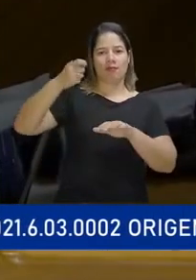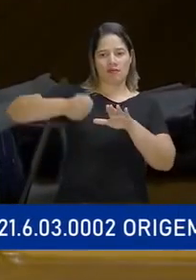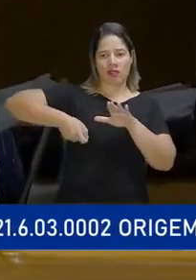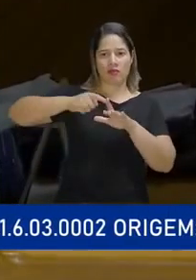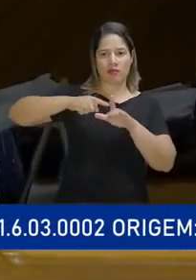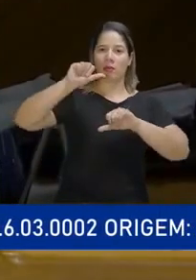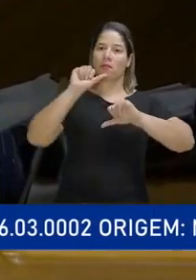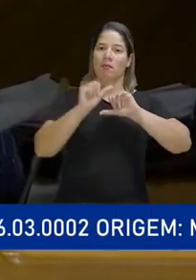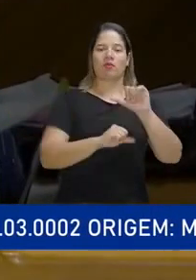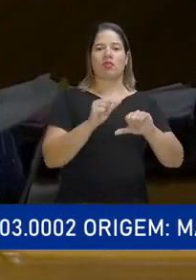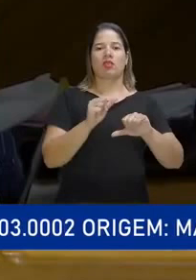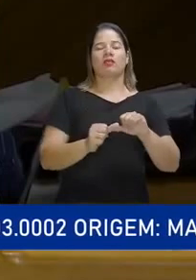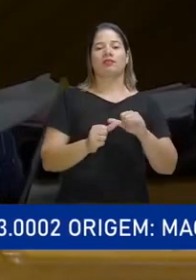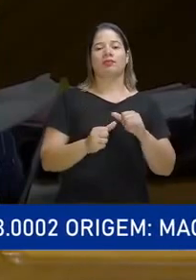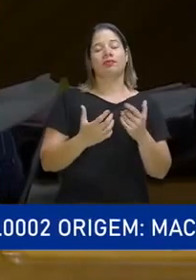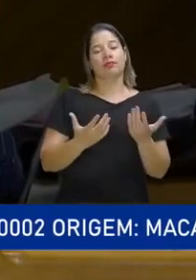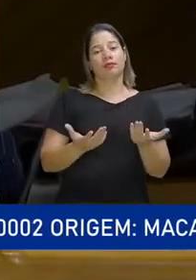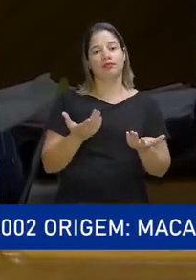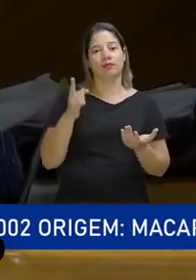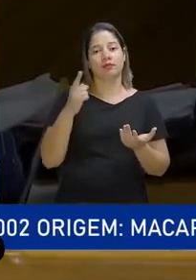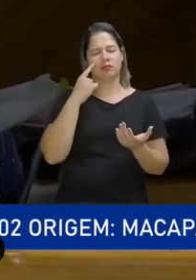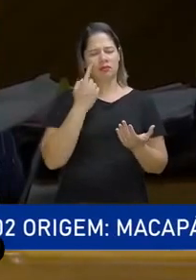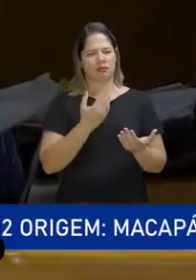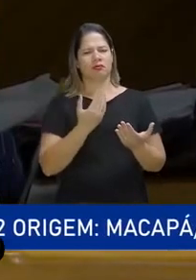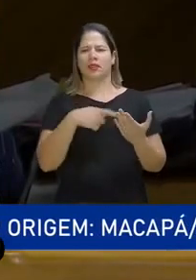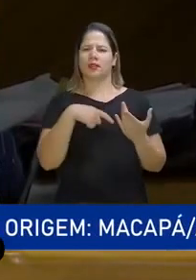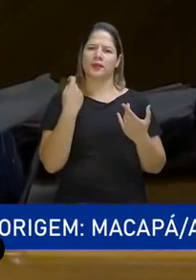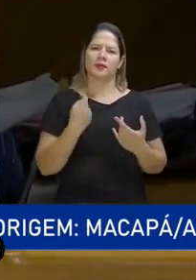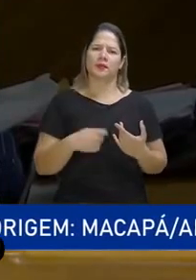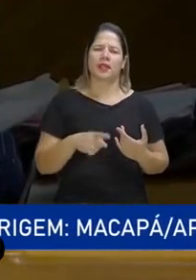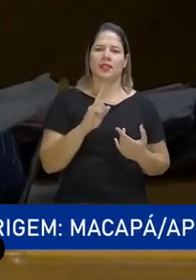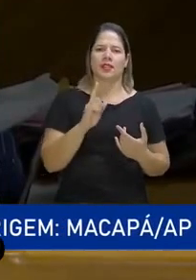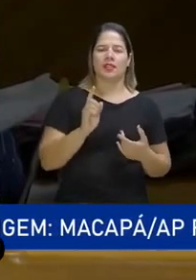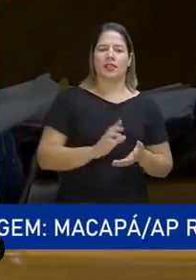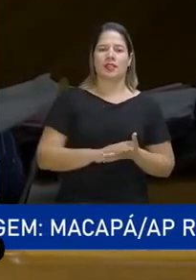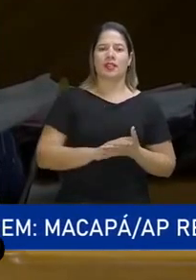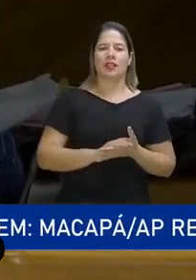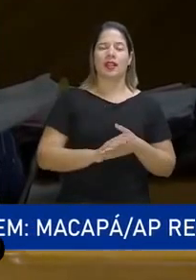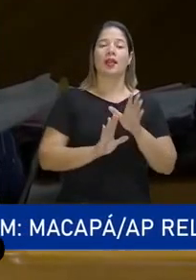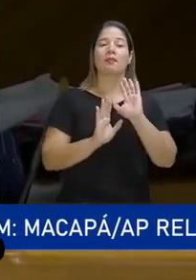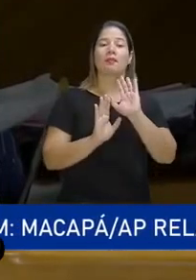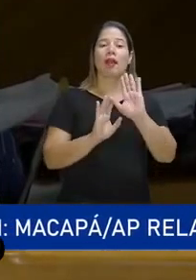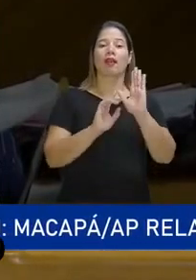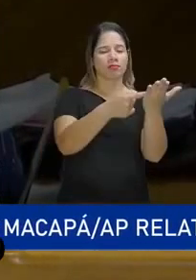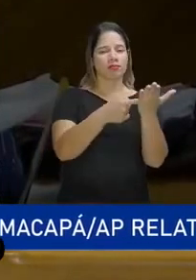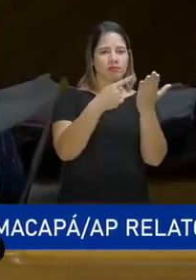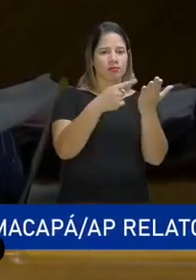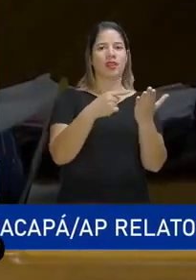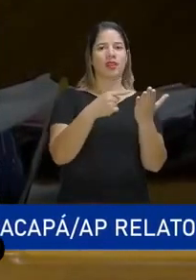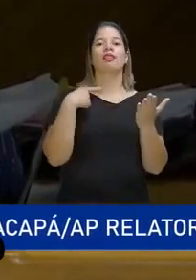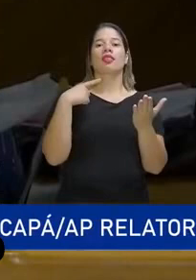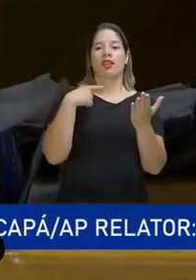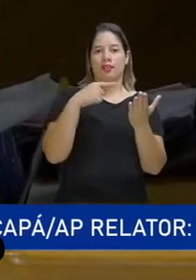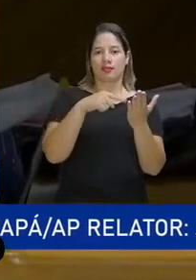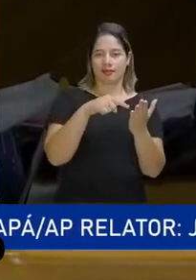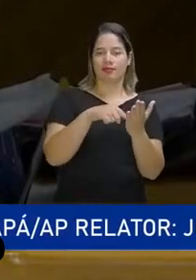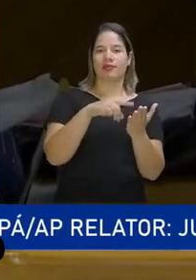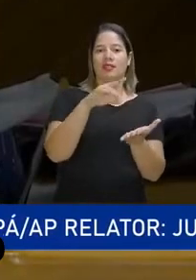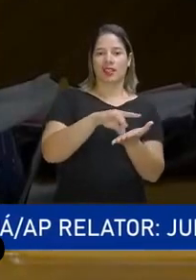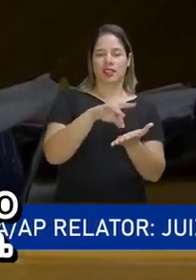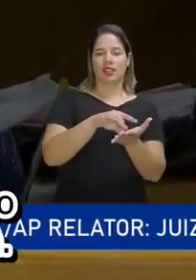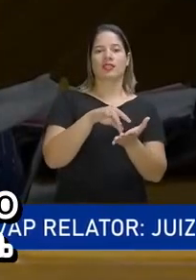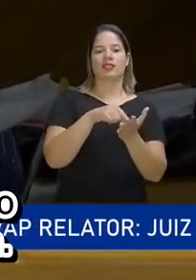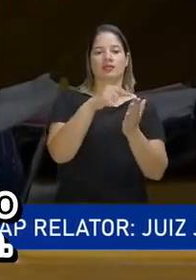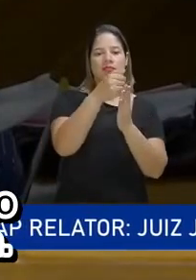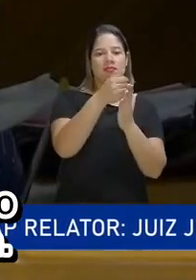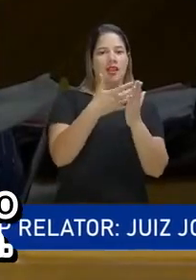agravada. Não assiste razão a ele. A petição do agravo contém, sim, todas as razões pelas quais entende que a